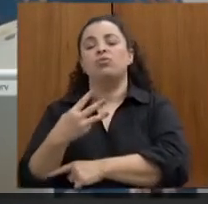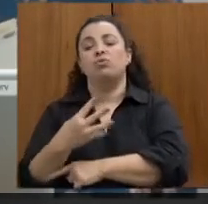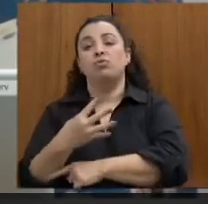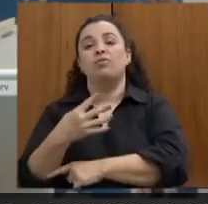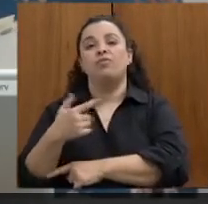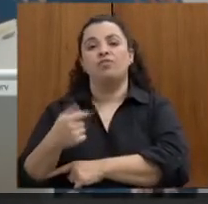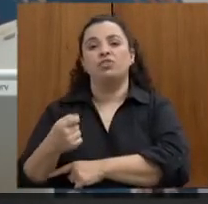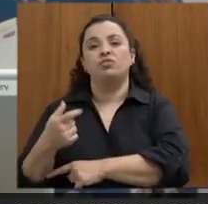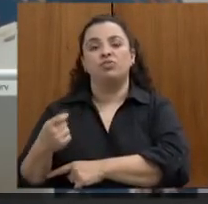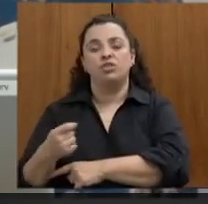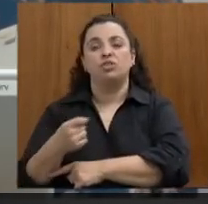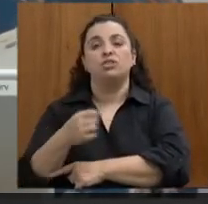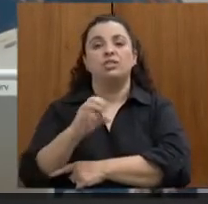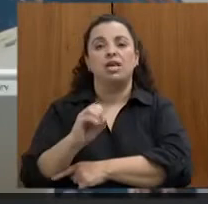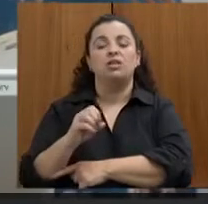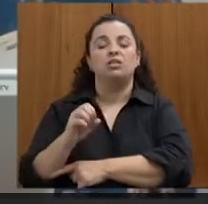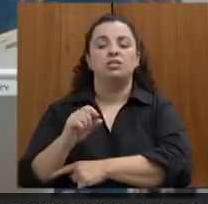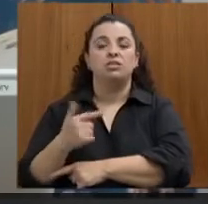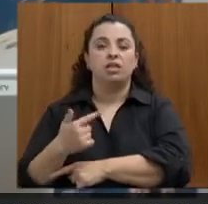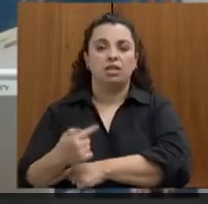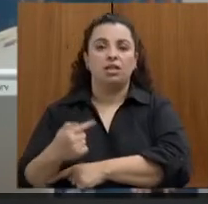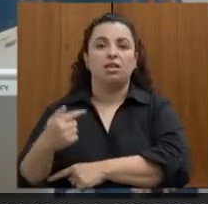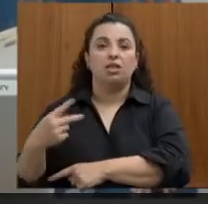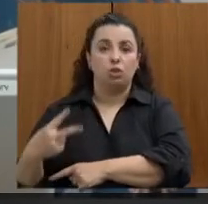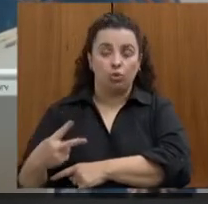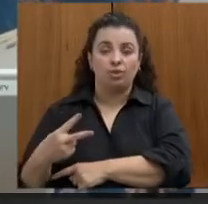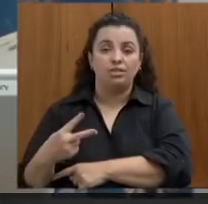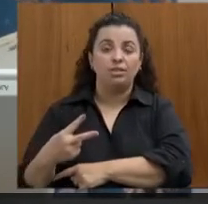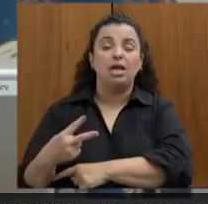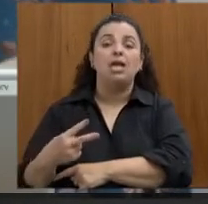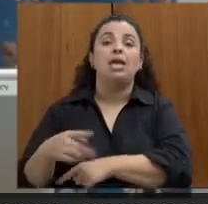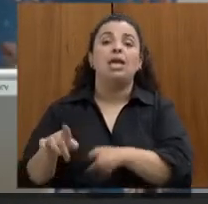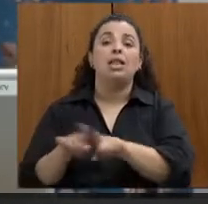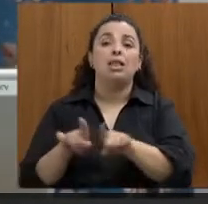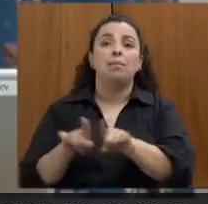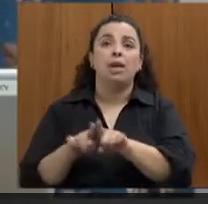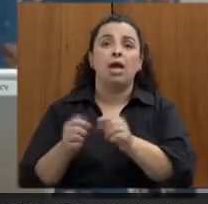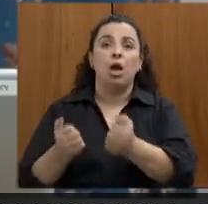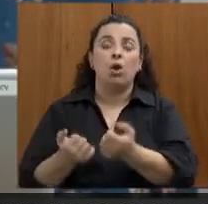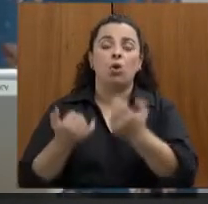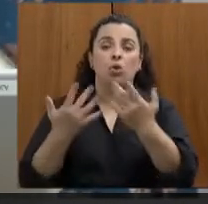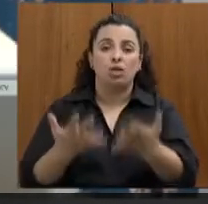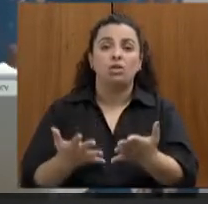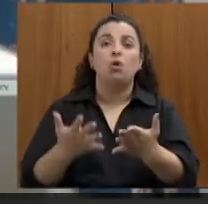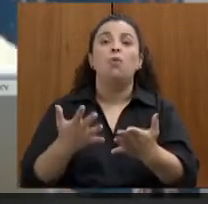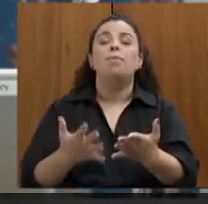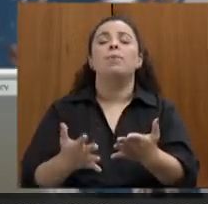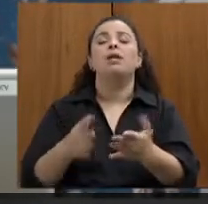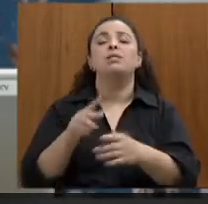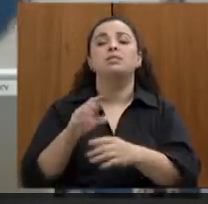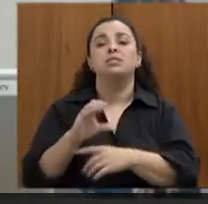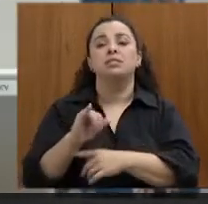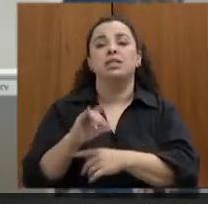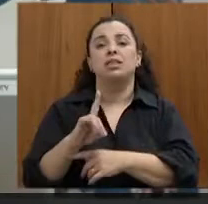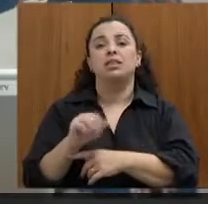50.07.19.74.20.20.8.13.072 e a consequente doação à ocupação Cidade de Deus.